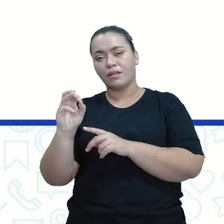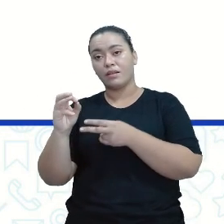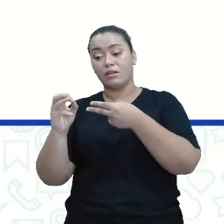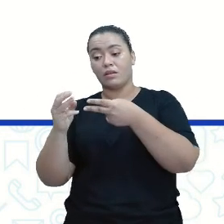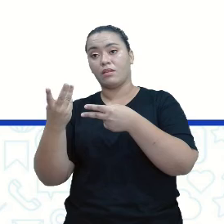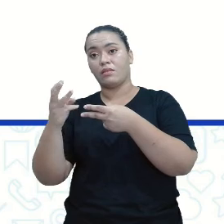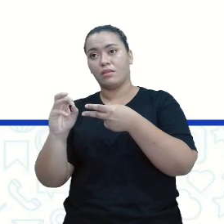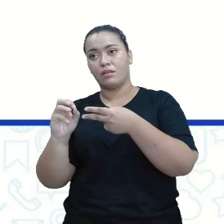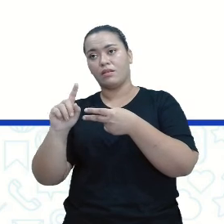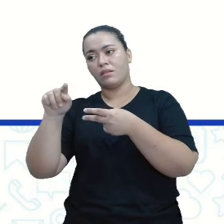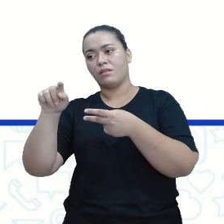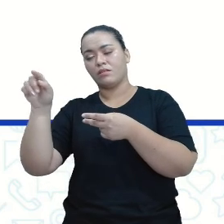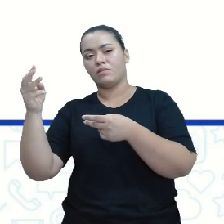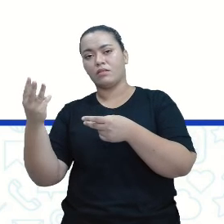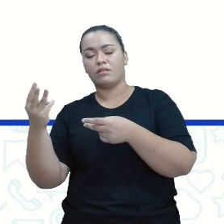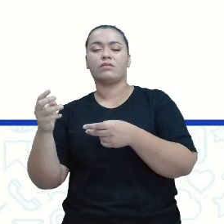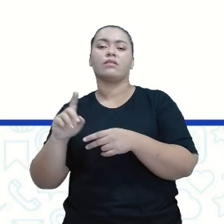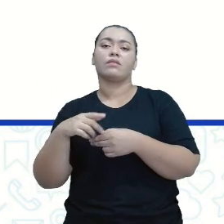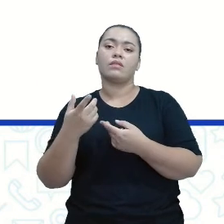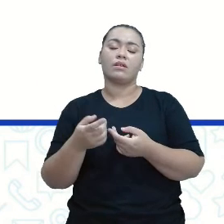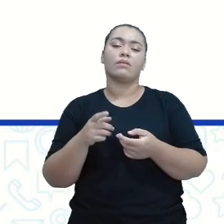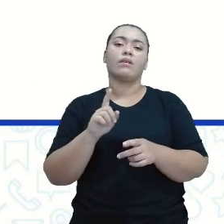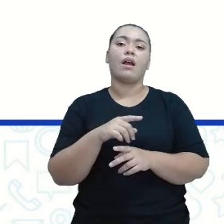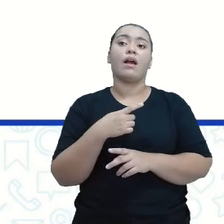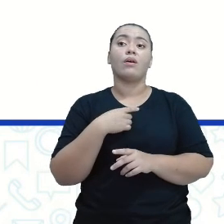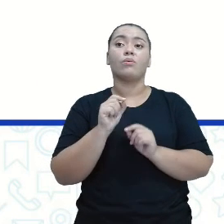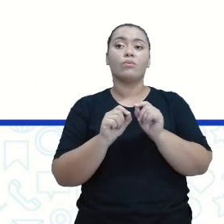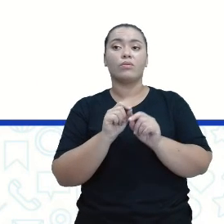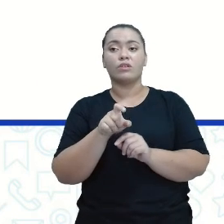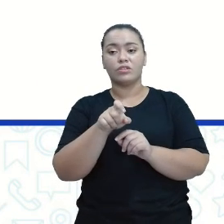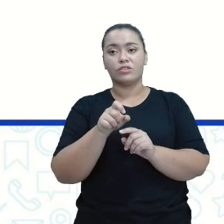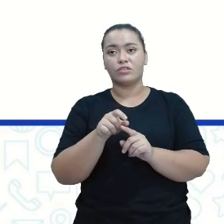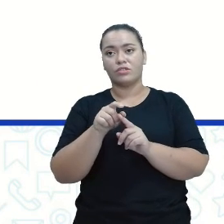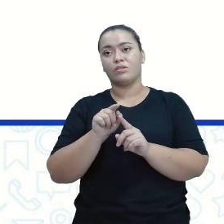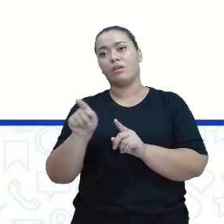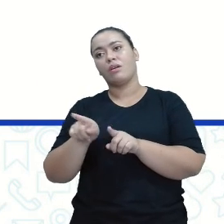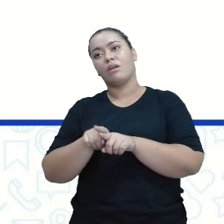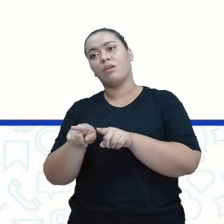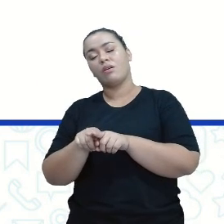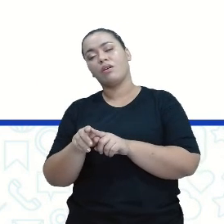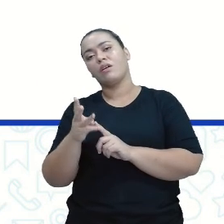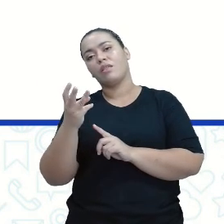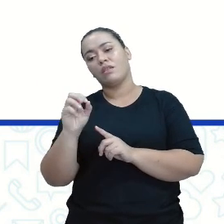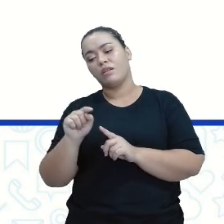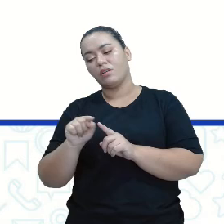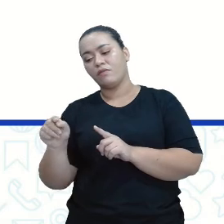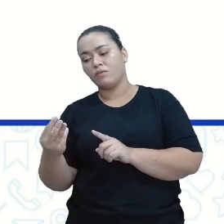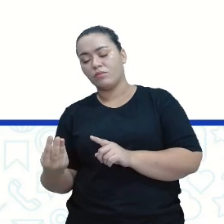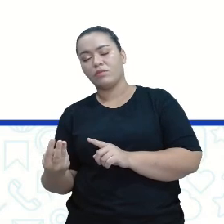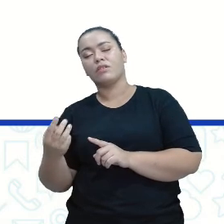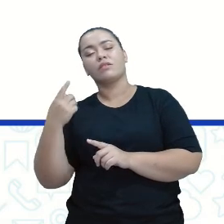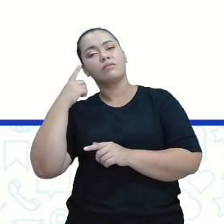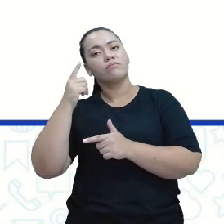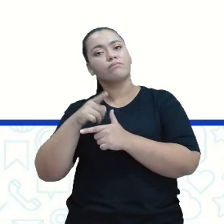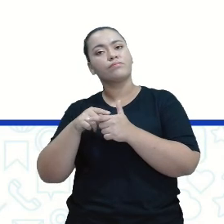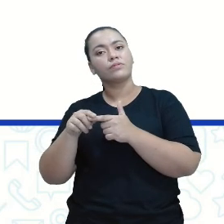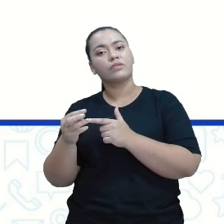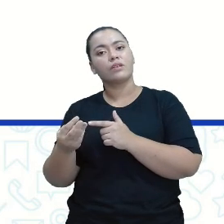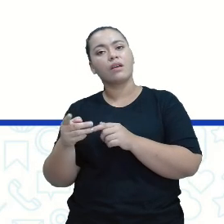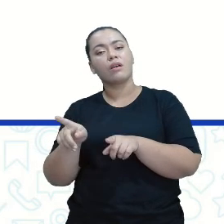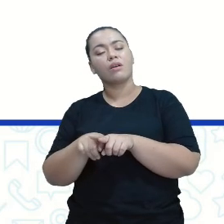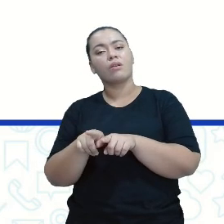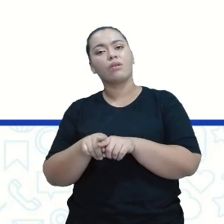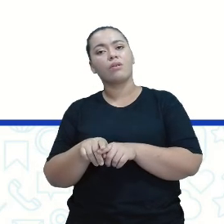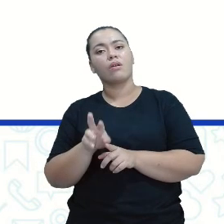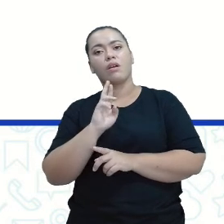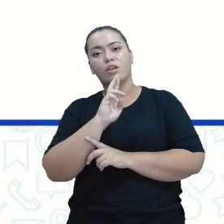Então, 30 dividido por 3 dá igual a 10, respostinha aí daquele valor desconhecido lá, que é x, é igual a 10 raiz